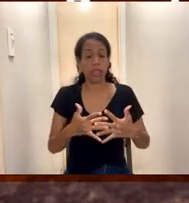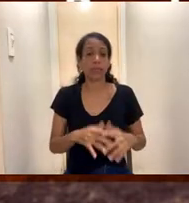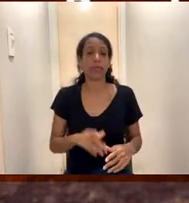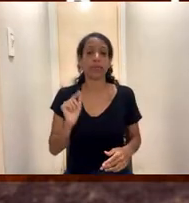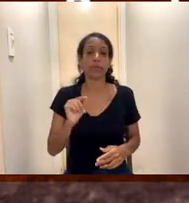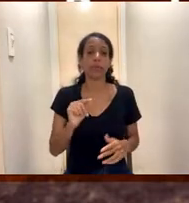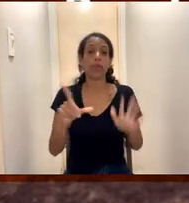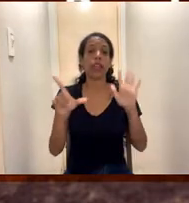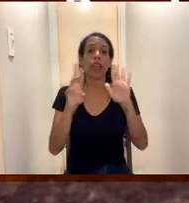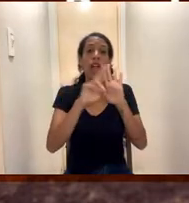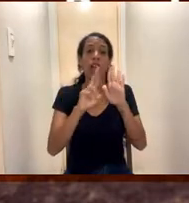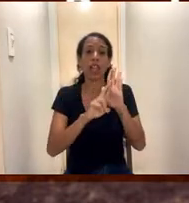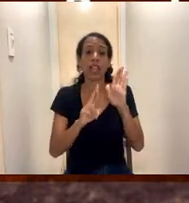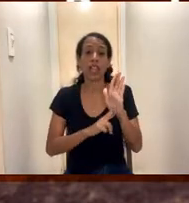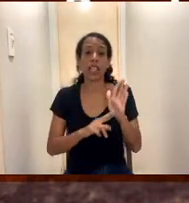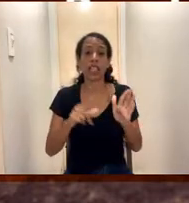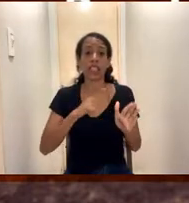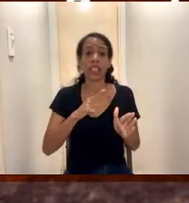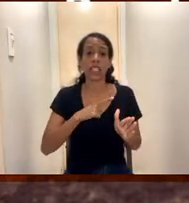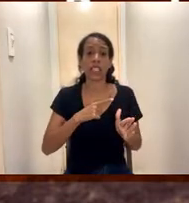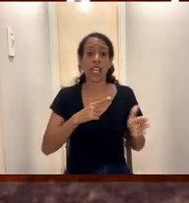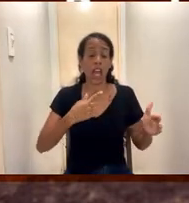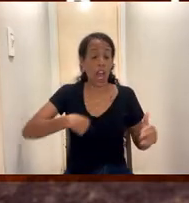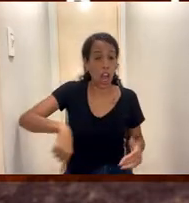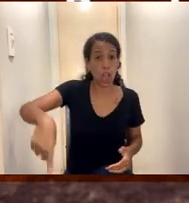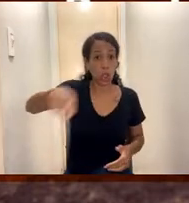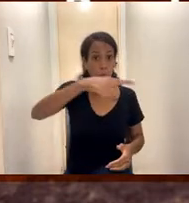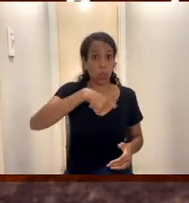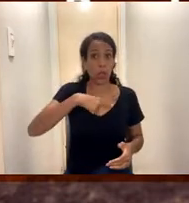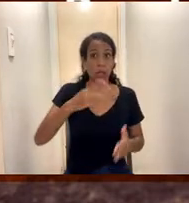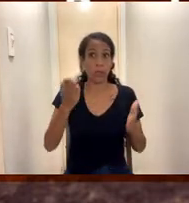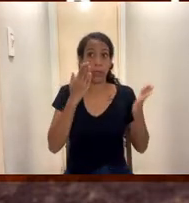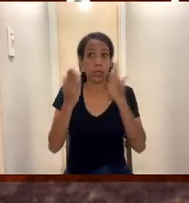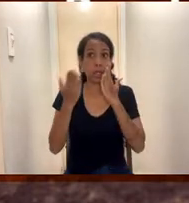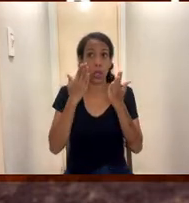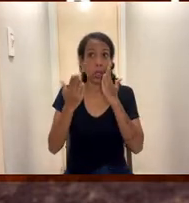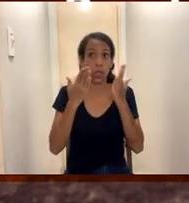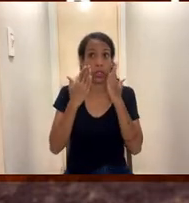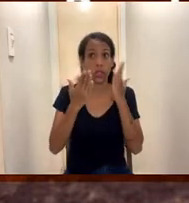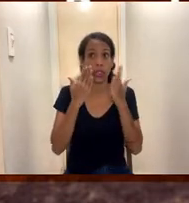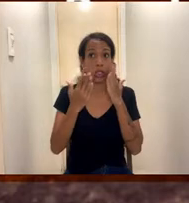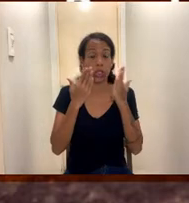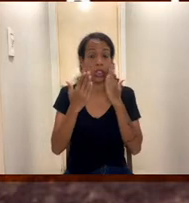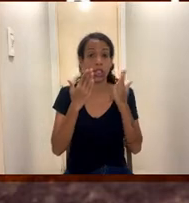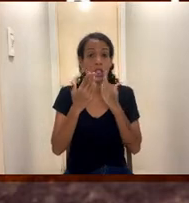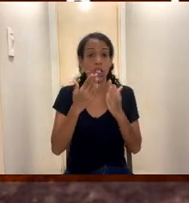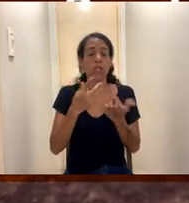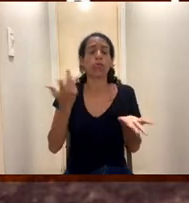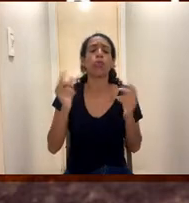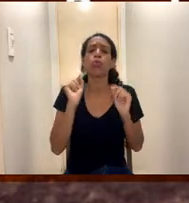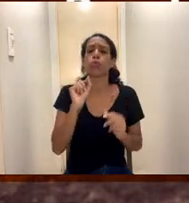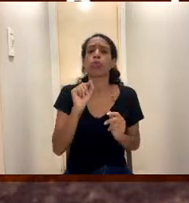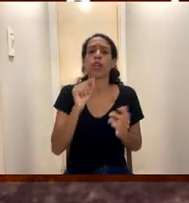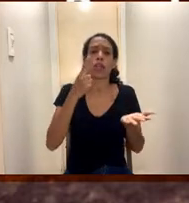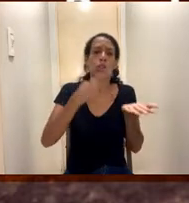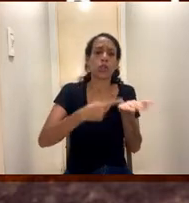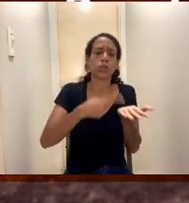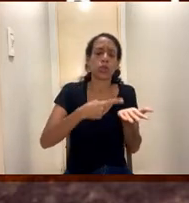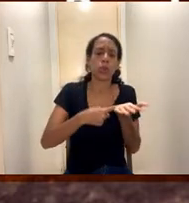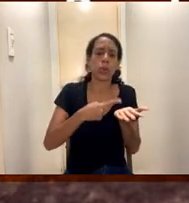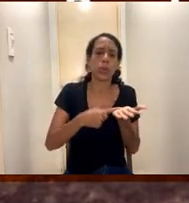essa normativa atribui a nós, profissionais da psicologia, o compromisso de